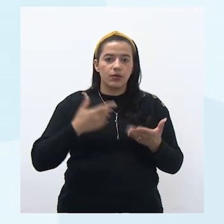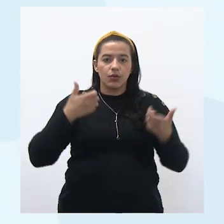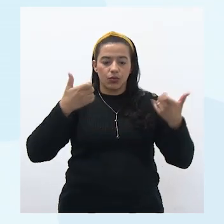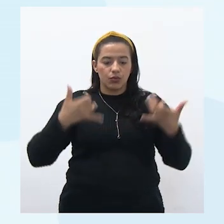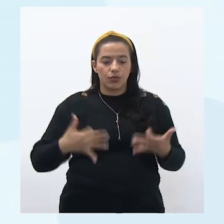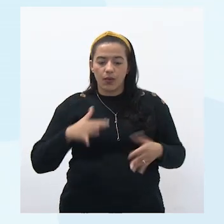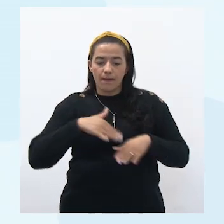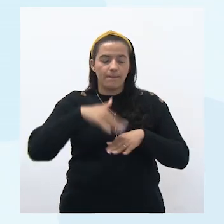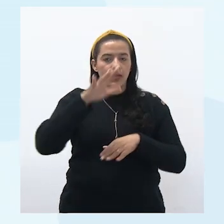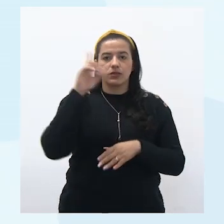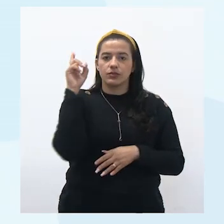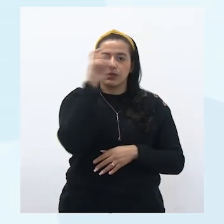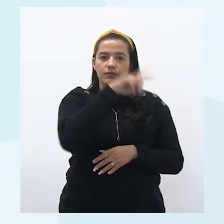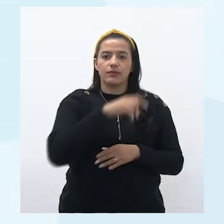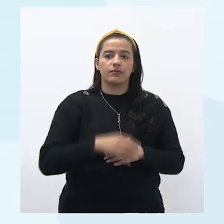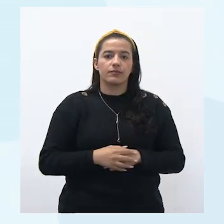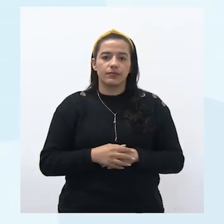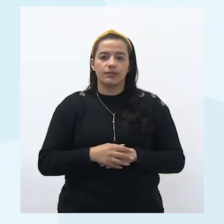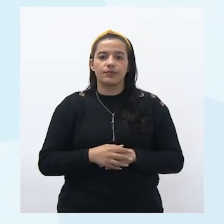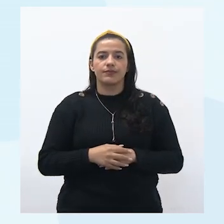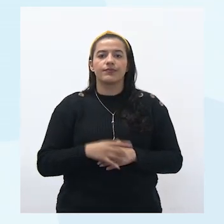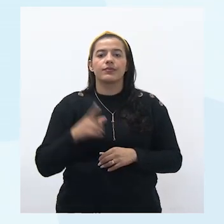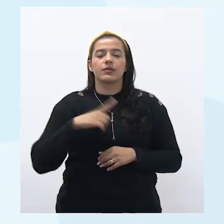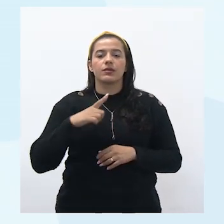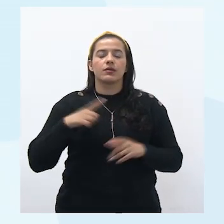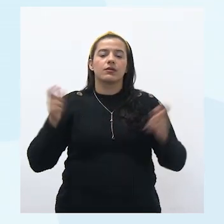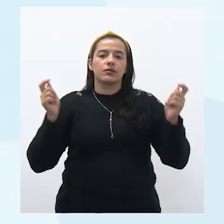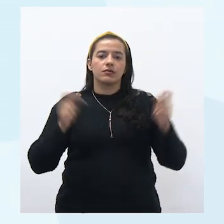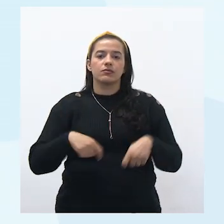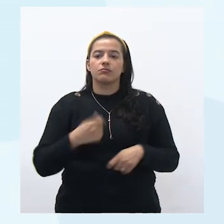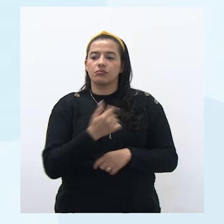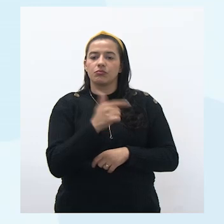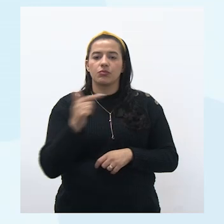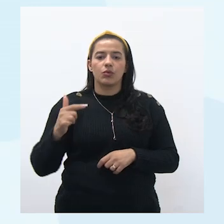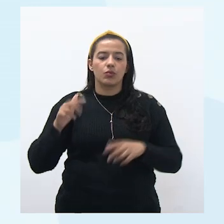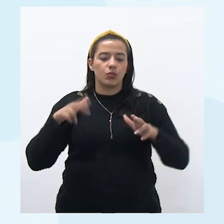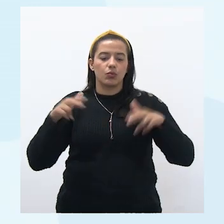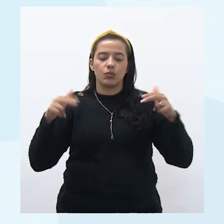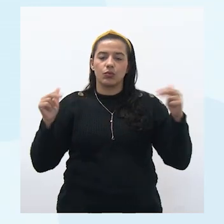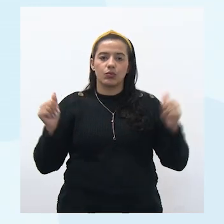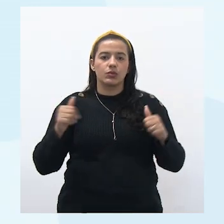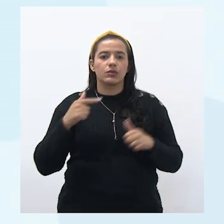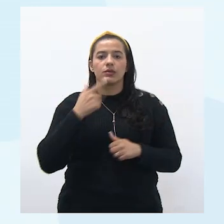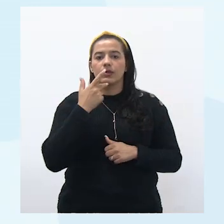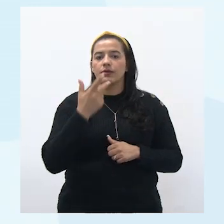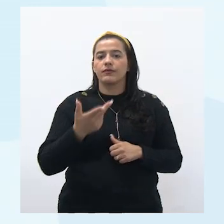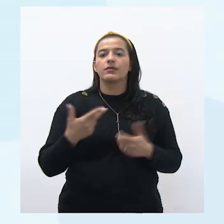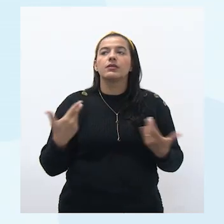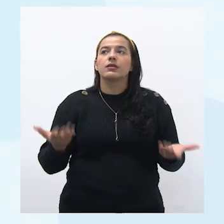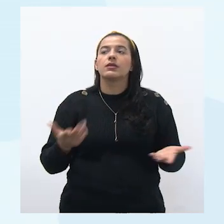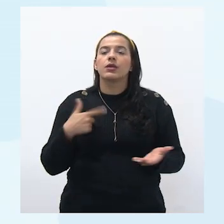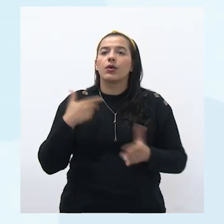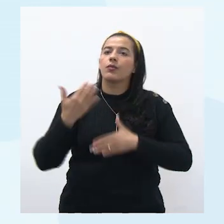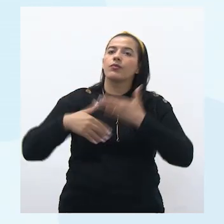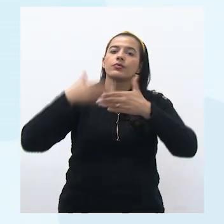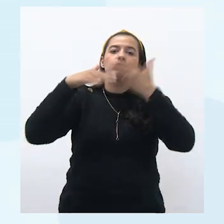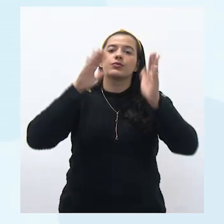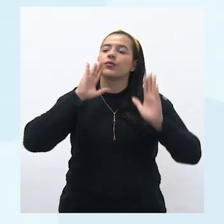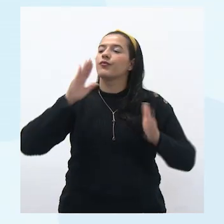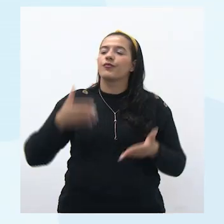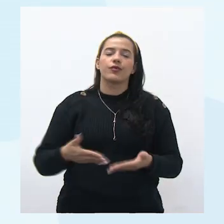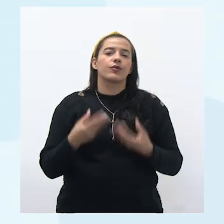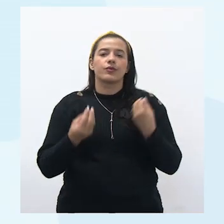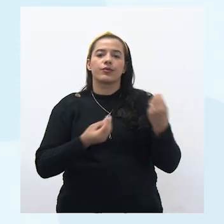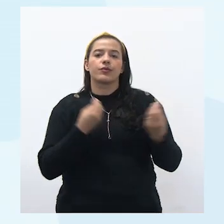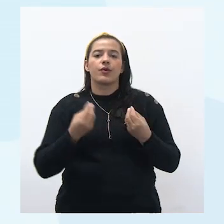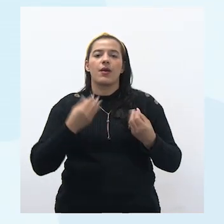mais desafiadora? Ah, era tal. Não tem esse negócio, não. Nunca vi esse negócio. Como é que eu posso desenvolver foco, professor? Minha